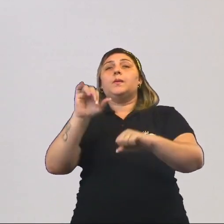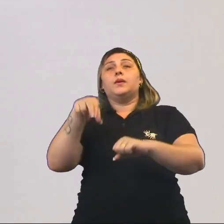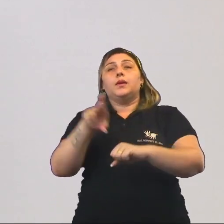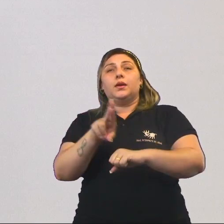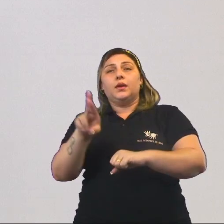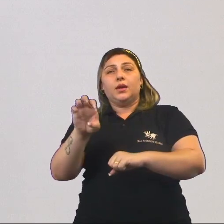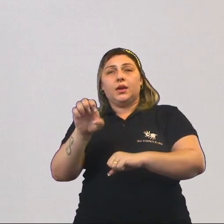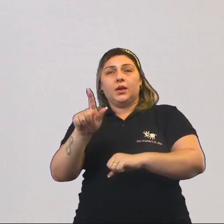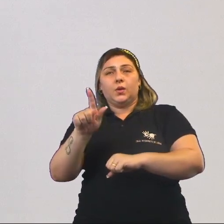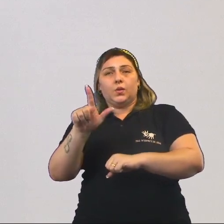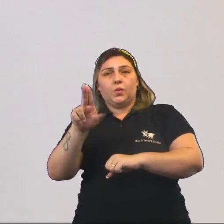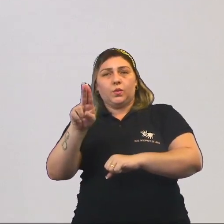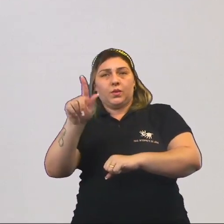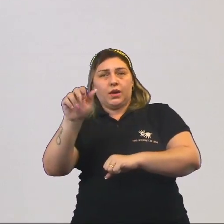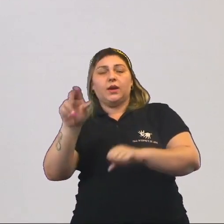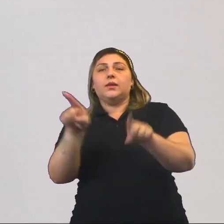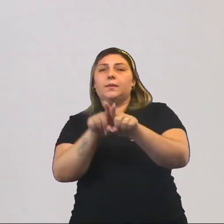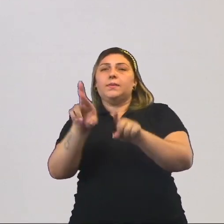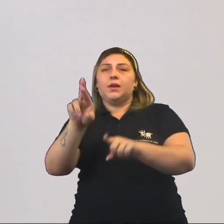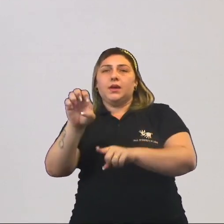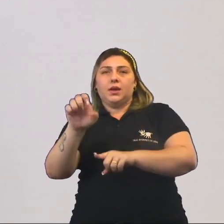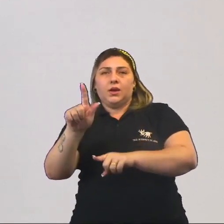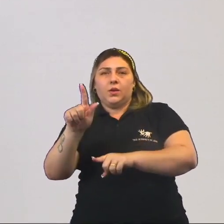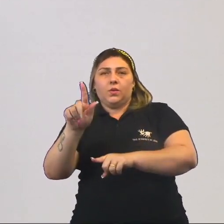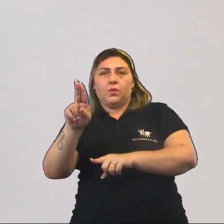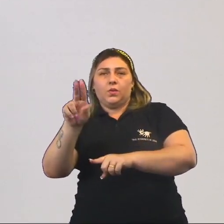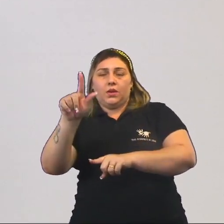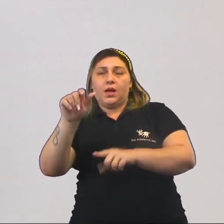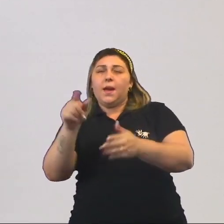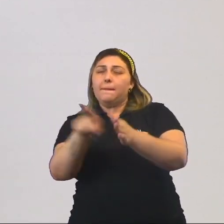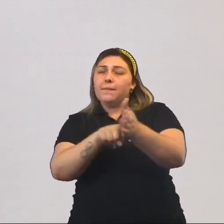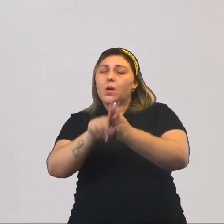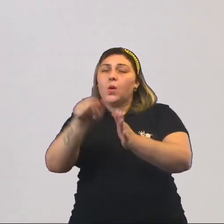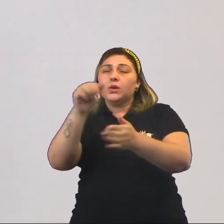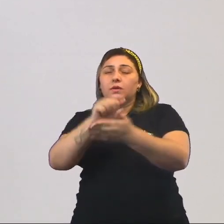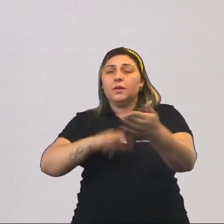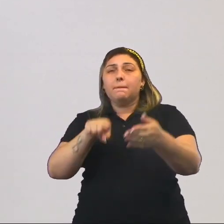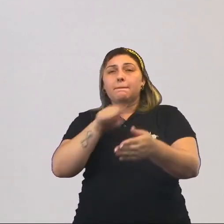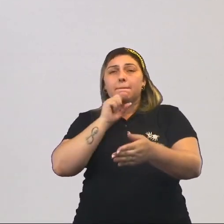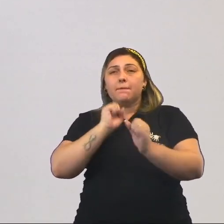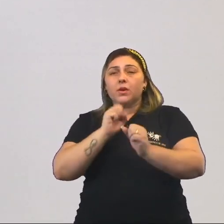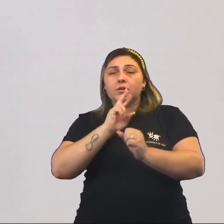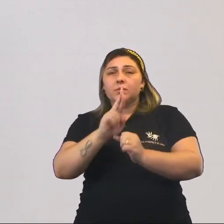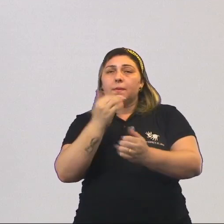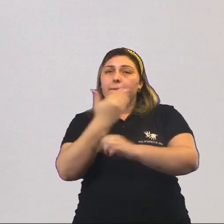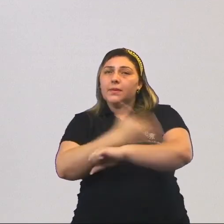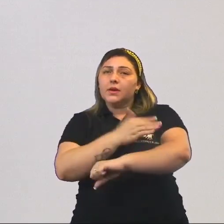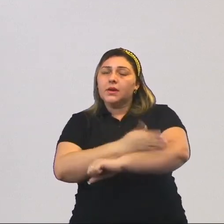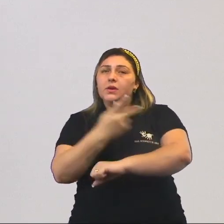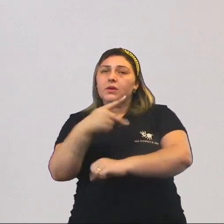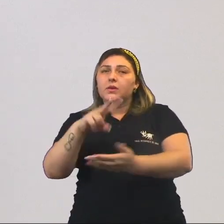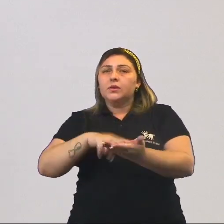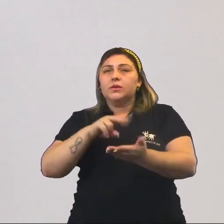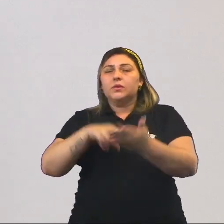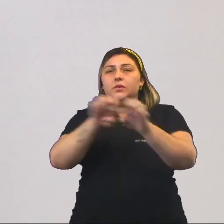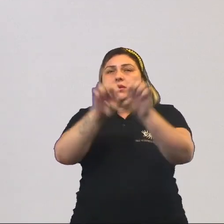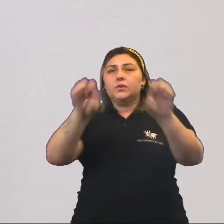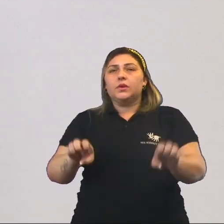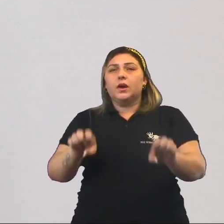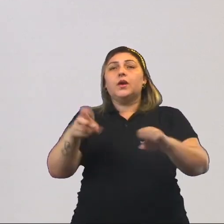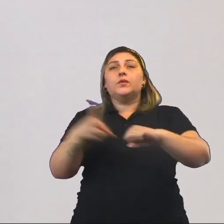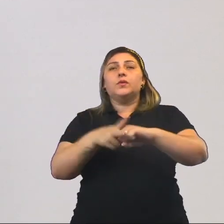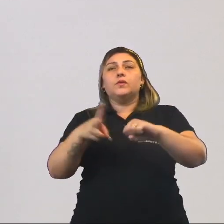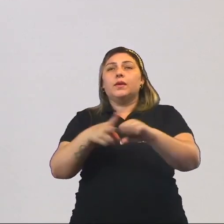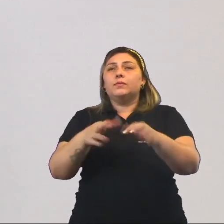irregulares e pesquisar outros conteúdos, outras atividades que vocês possam resolver para treinar aí as estruturas do Simple